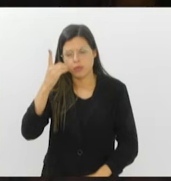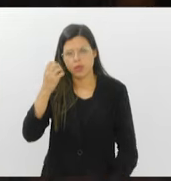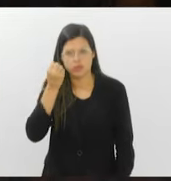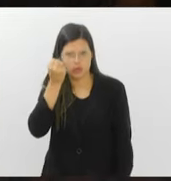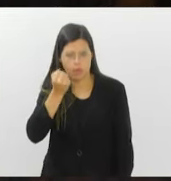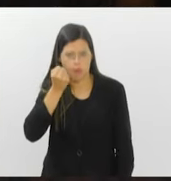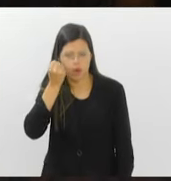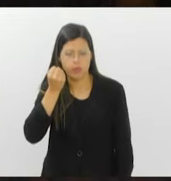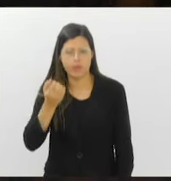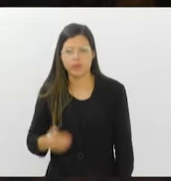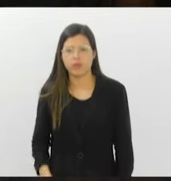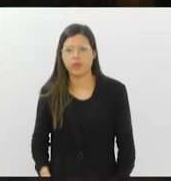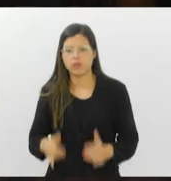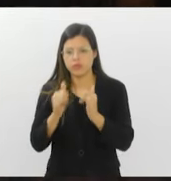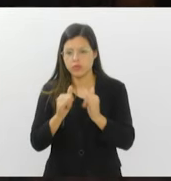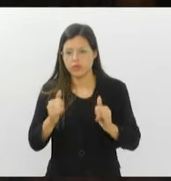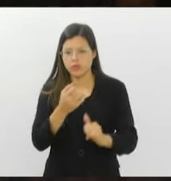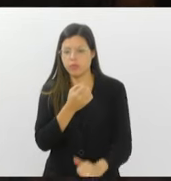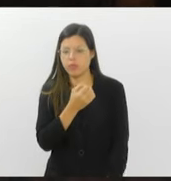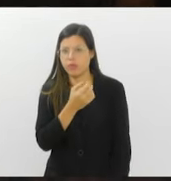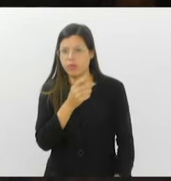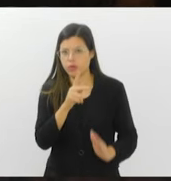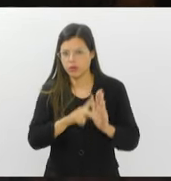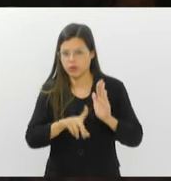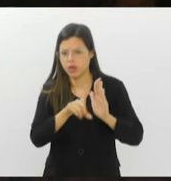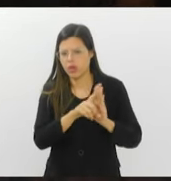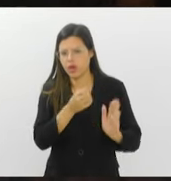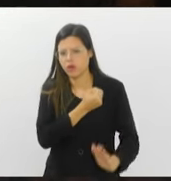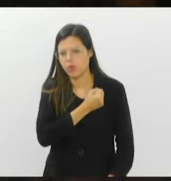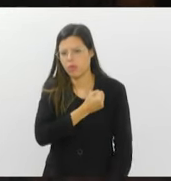Malafaia. Anuncio o projeto de lei número